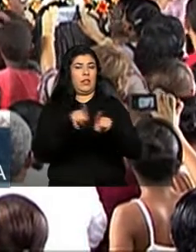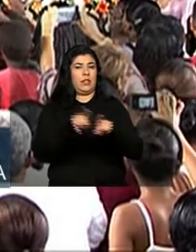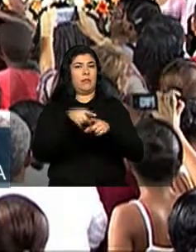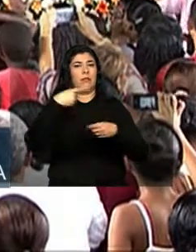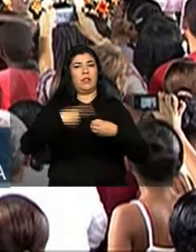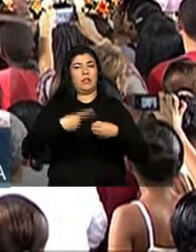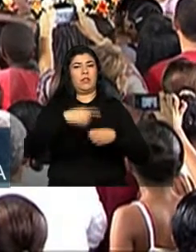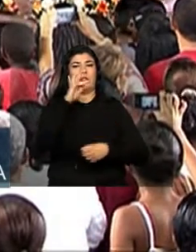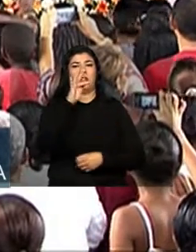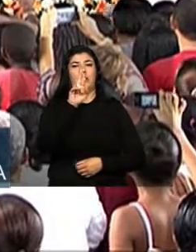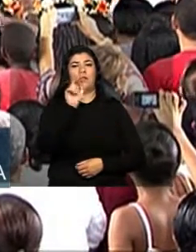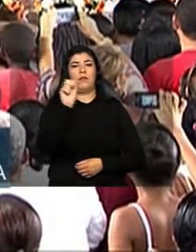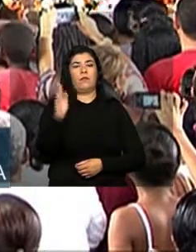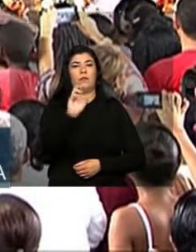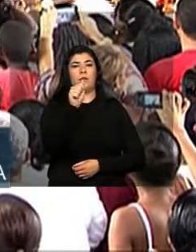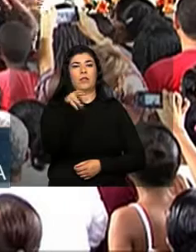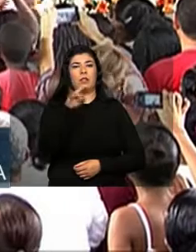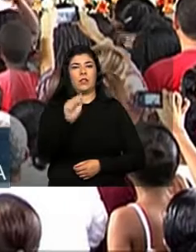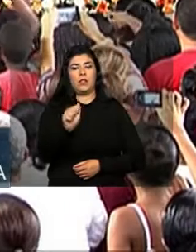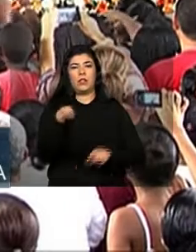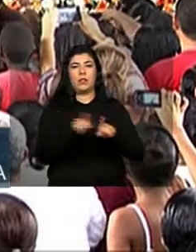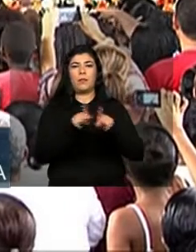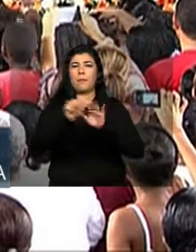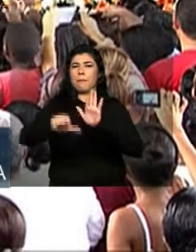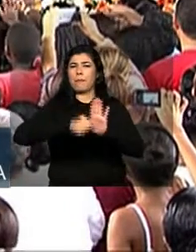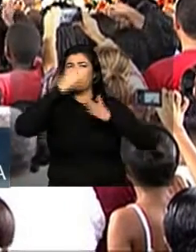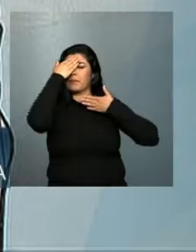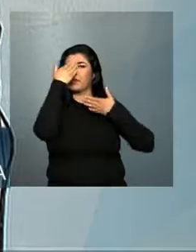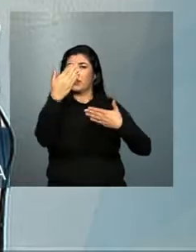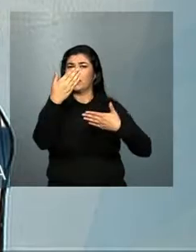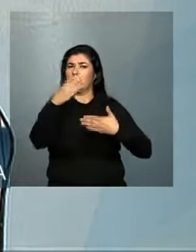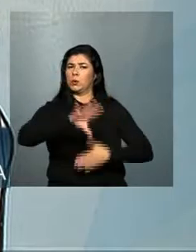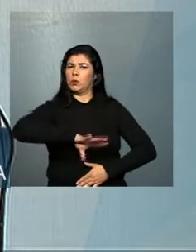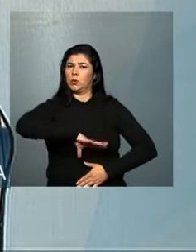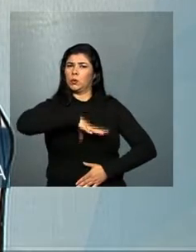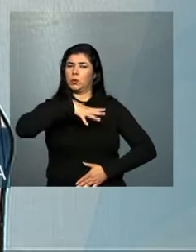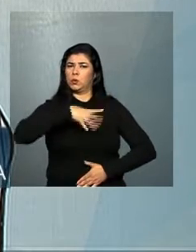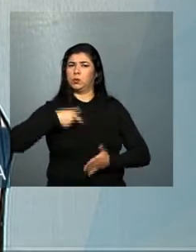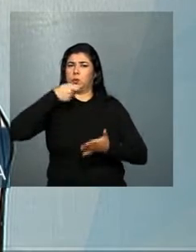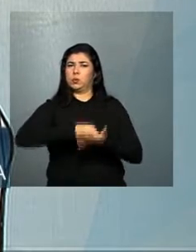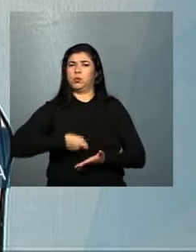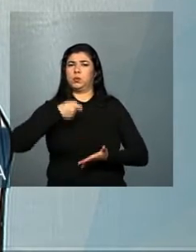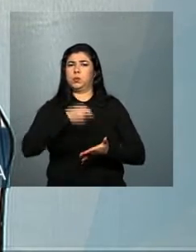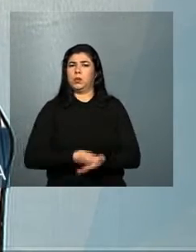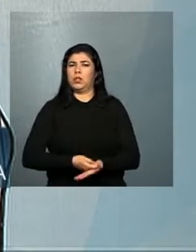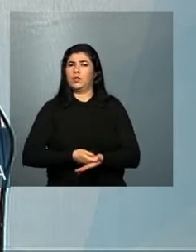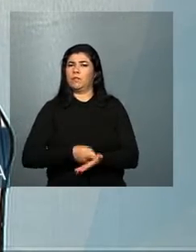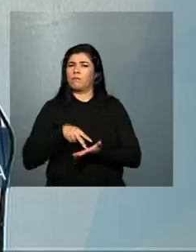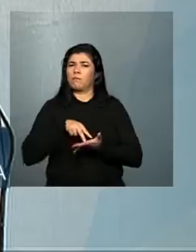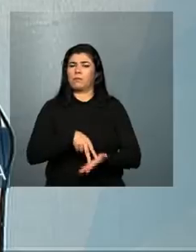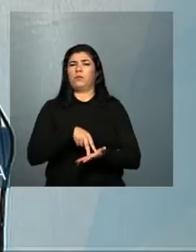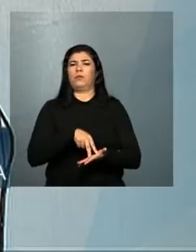lugar, quero agradecer a sua coragem, a sua determinação, a sua